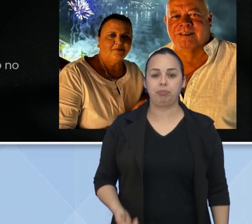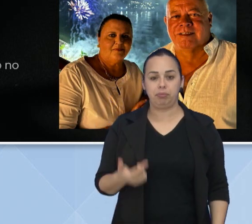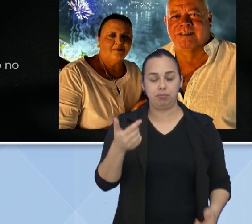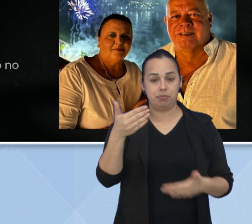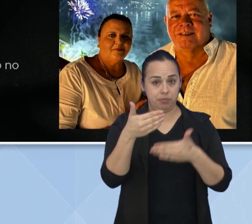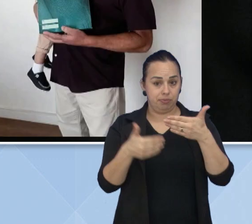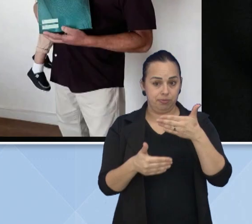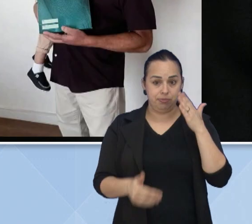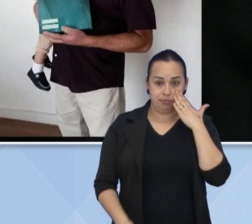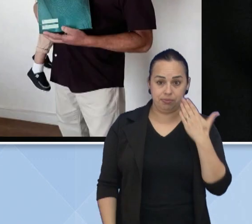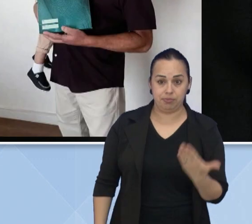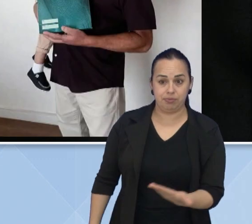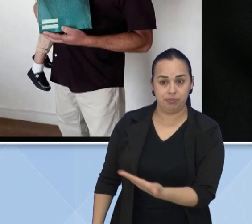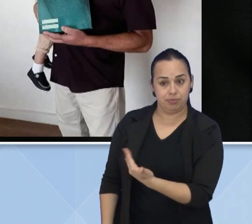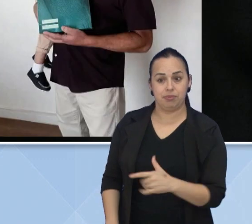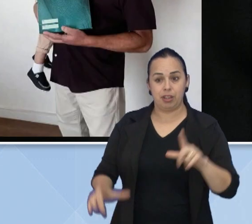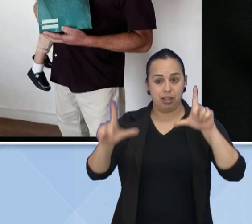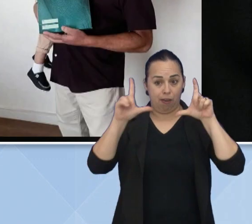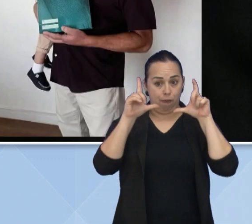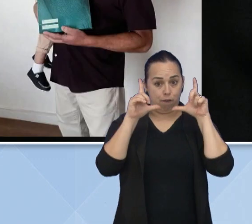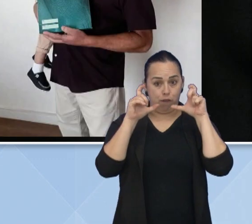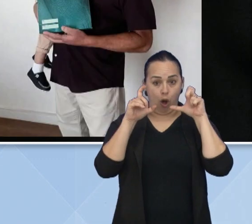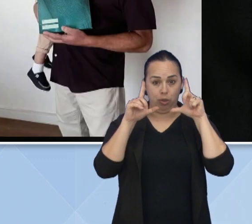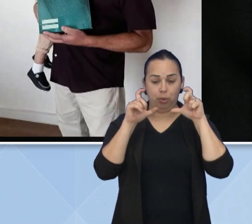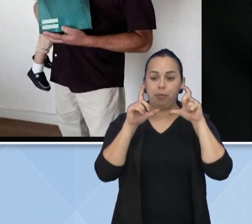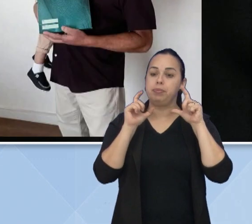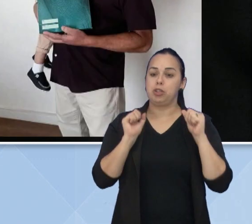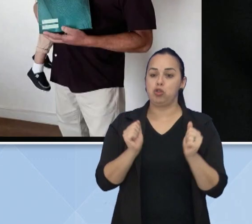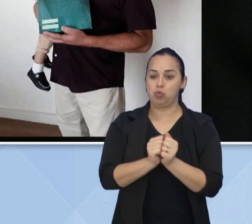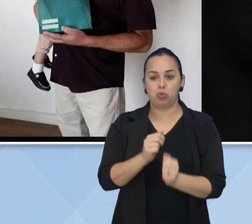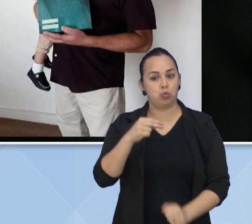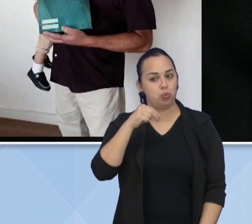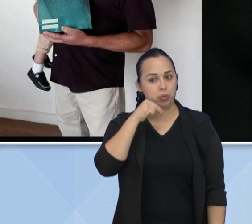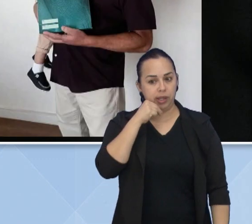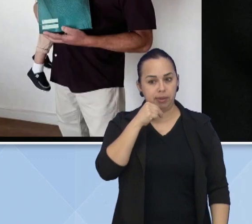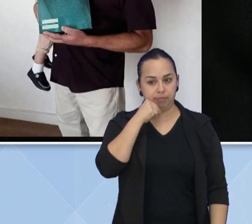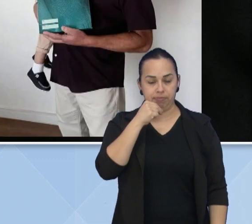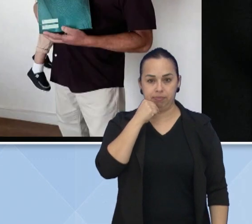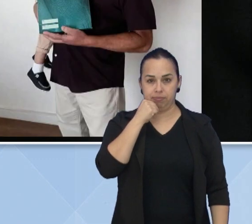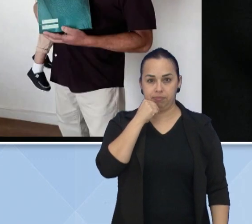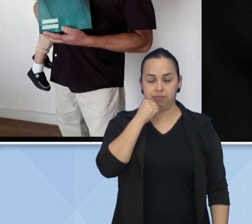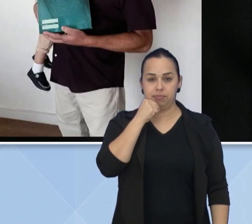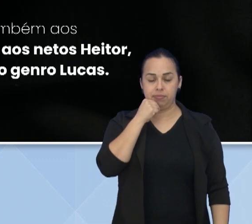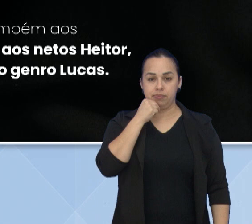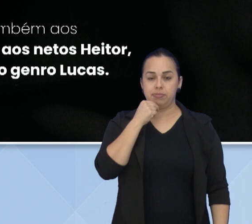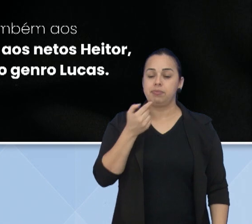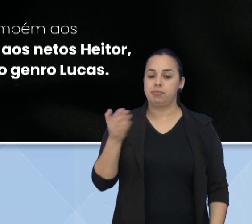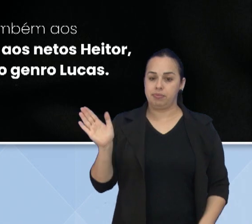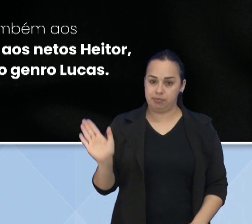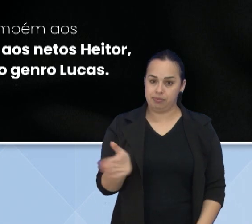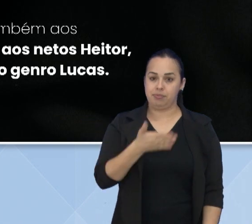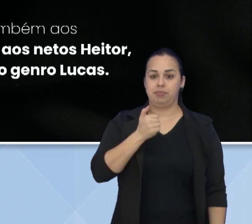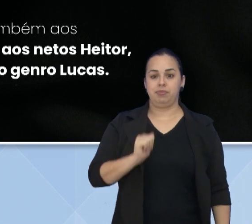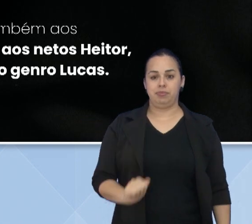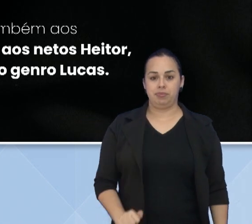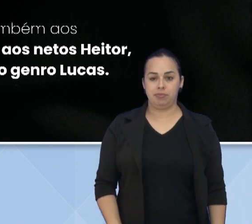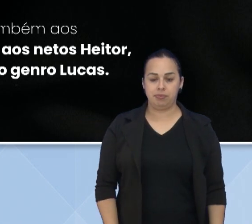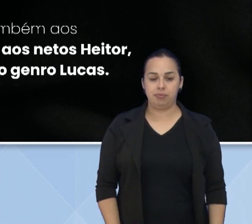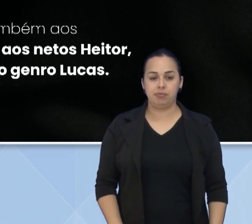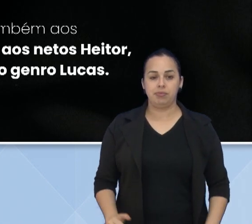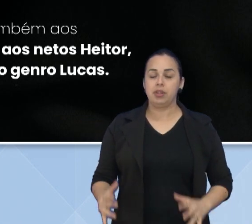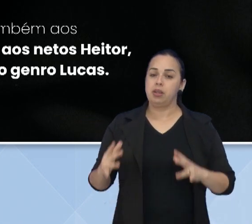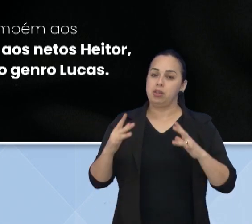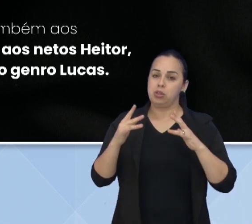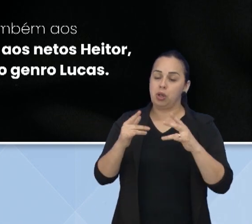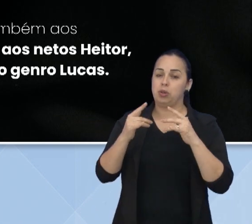Próxima. Aí são as fotos com os netos. Próxima. Toda